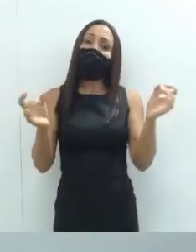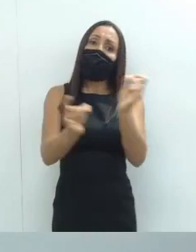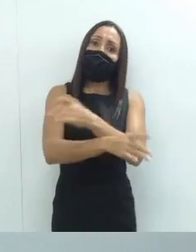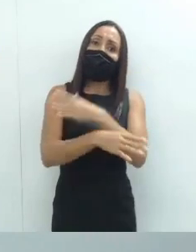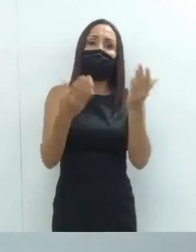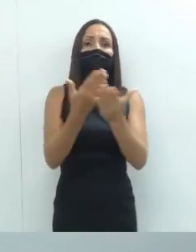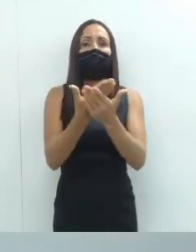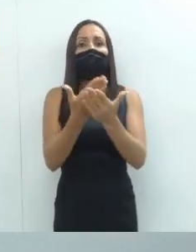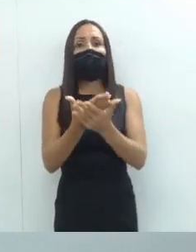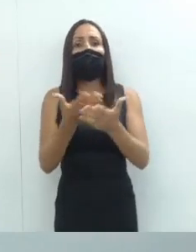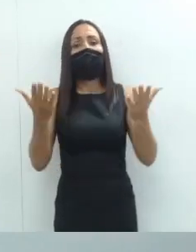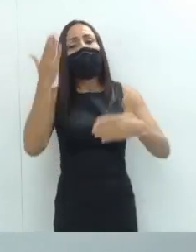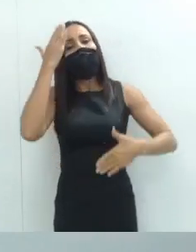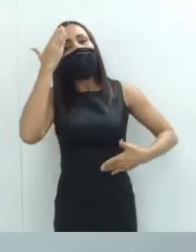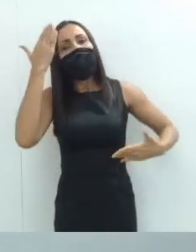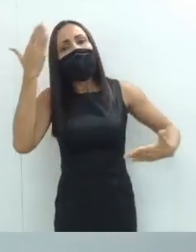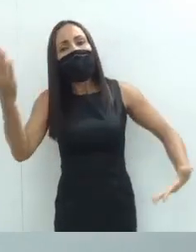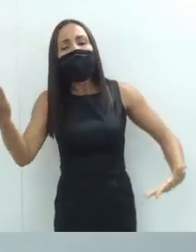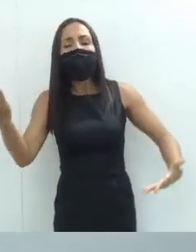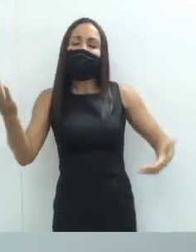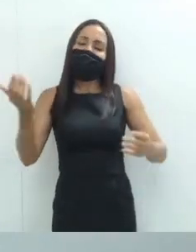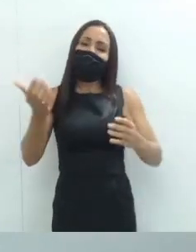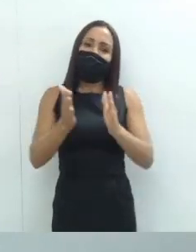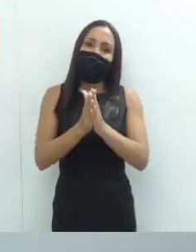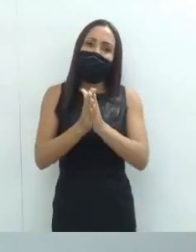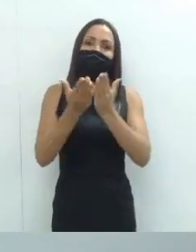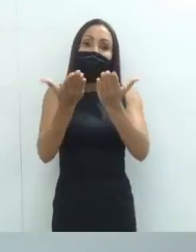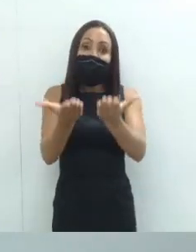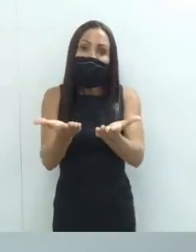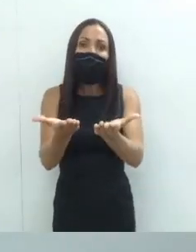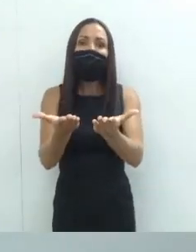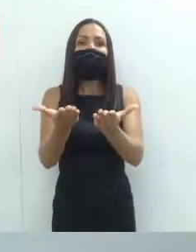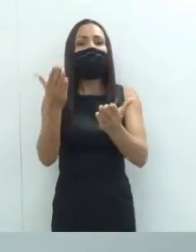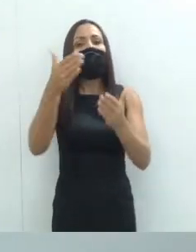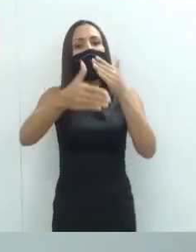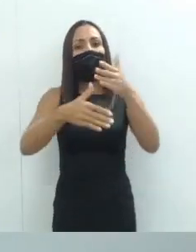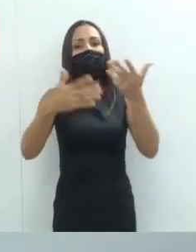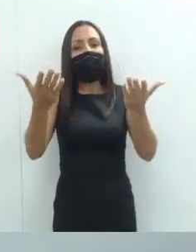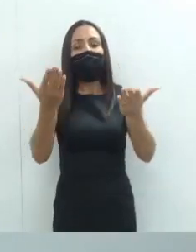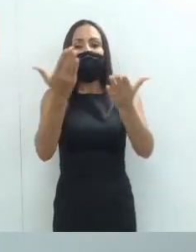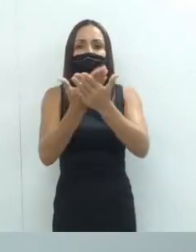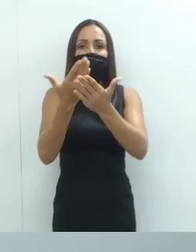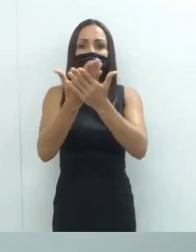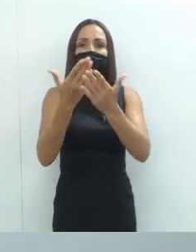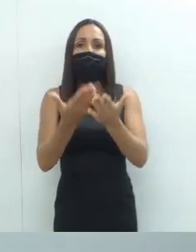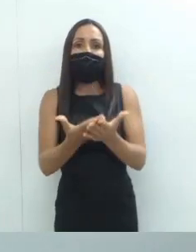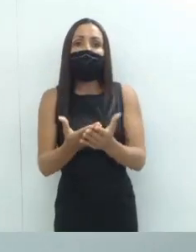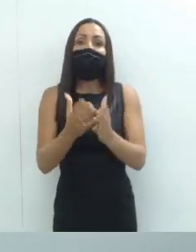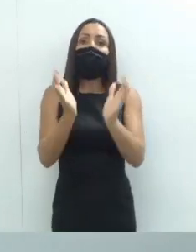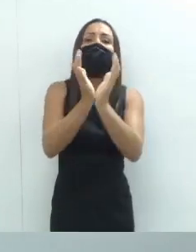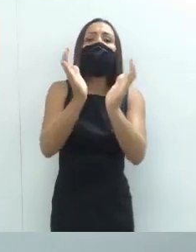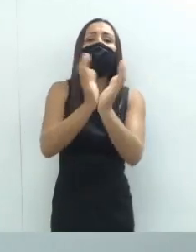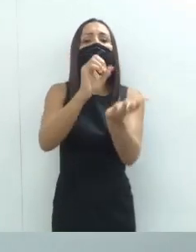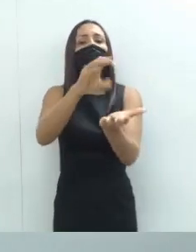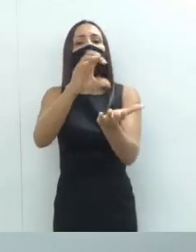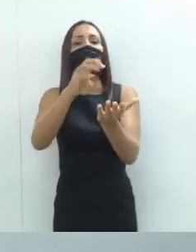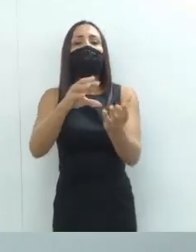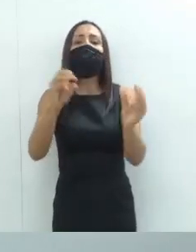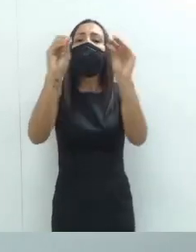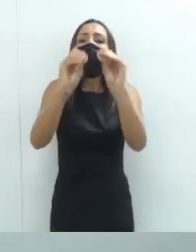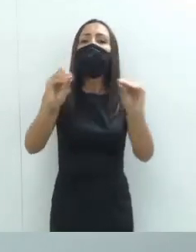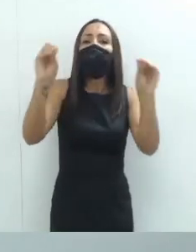finalizamos a aula de hoje. Quero agradecer de coração a vocês que estão assistindo a aula, a equipe EducaPE. Um beijo